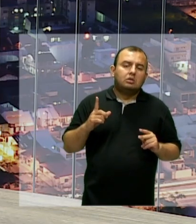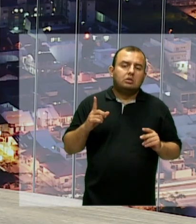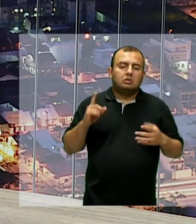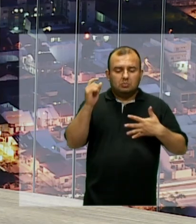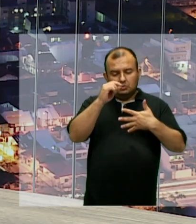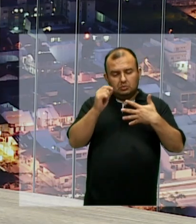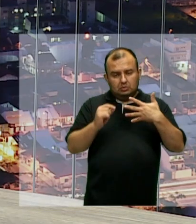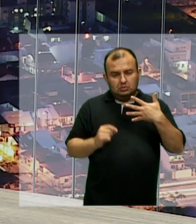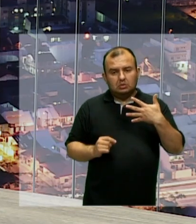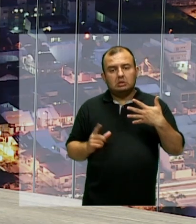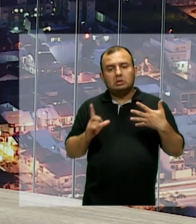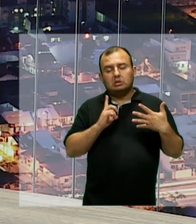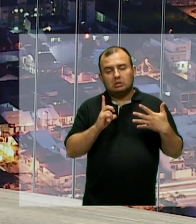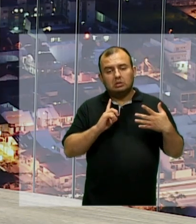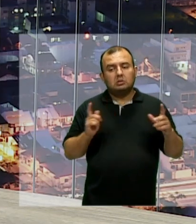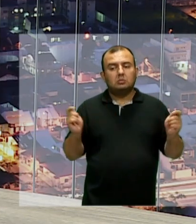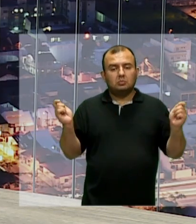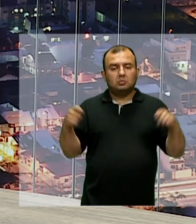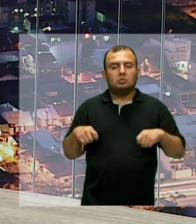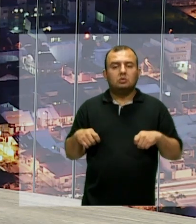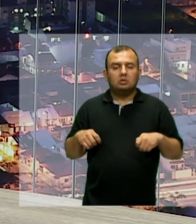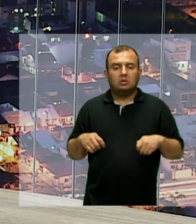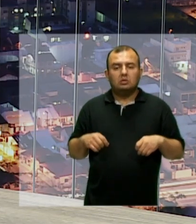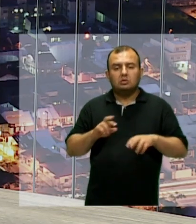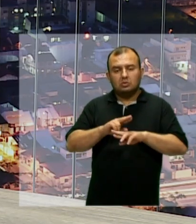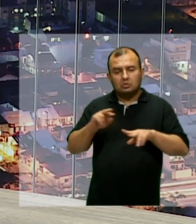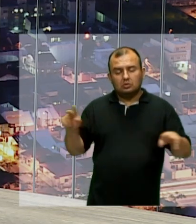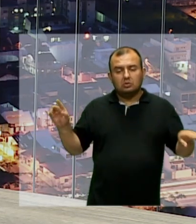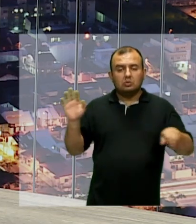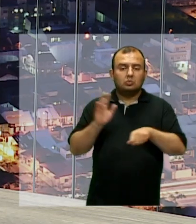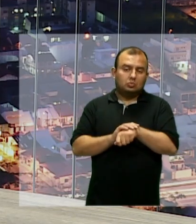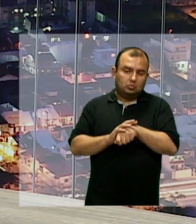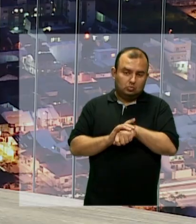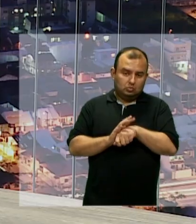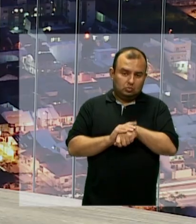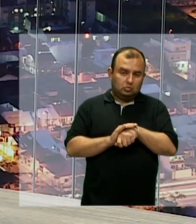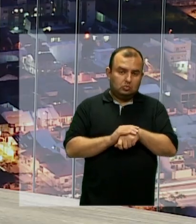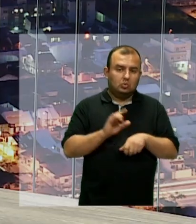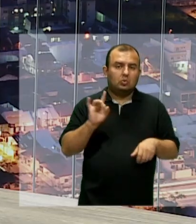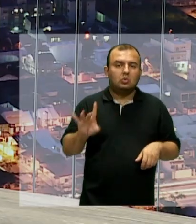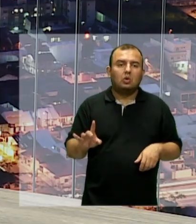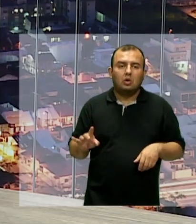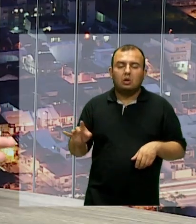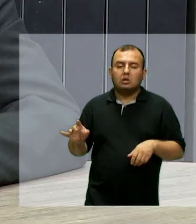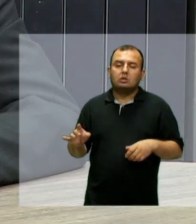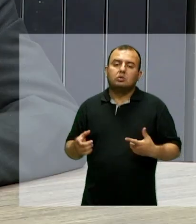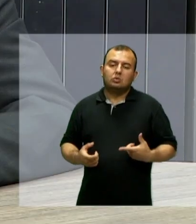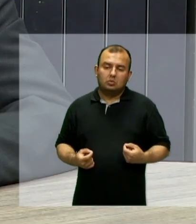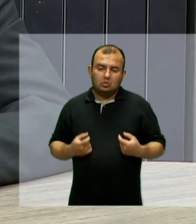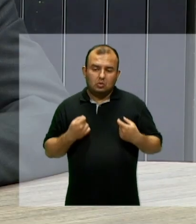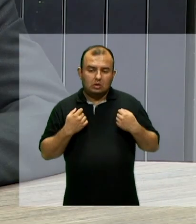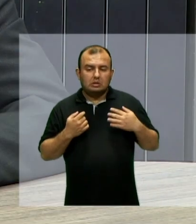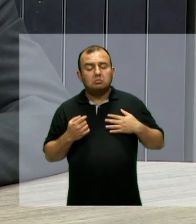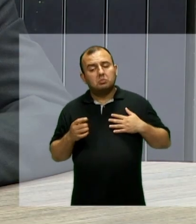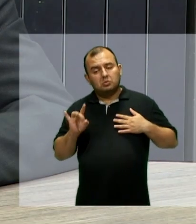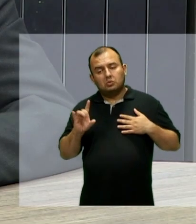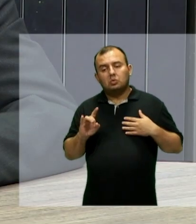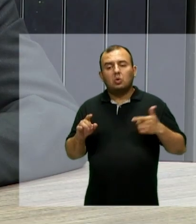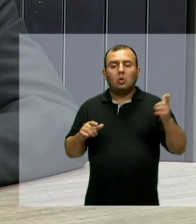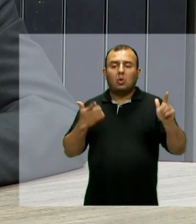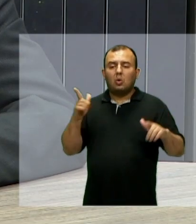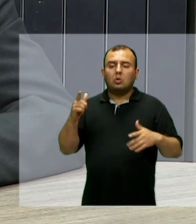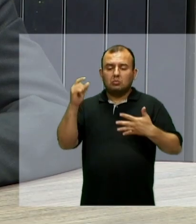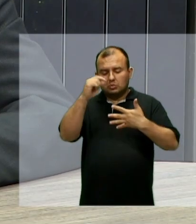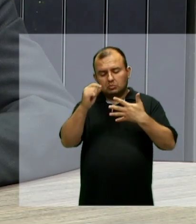fatores externos que possibilitam o aparecimento de diversas doenças, não apenas do câncer de mama, né, mas muitas outras. Quais seriam